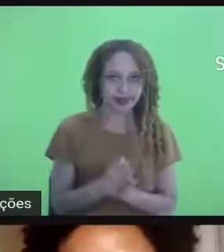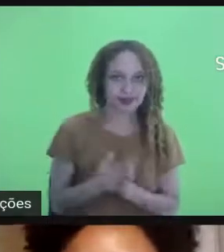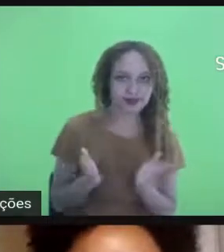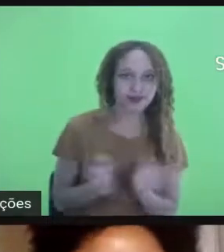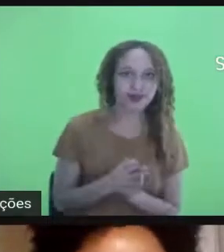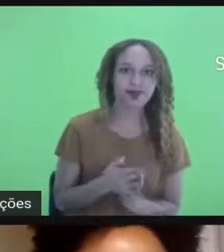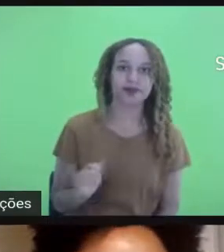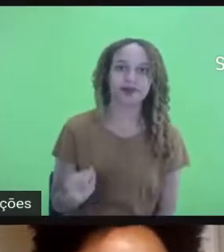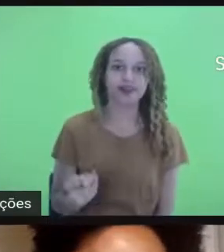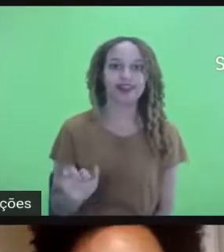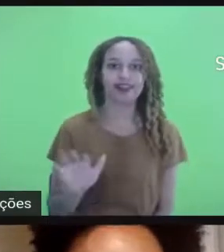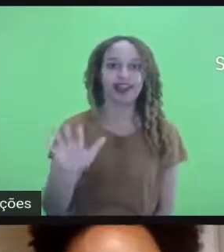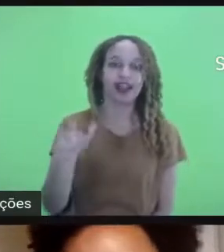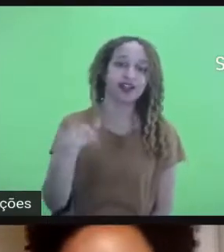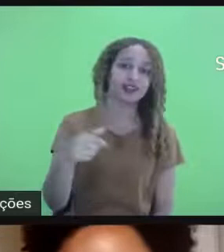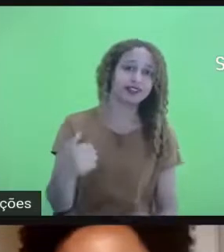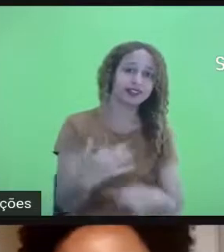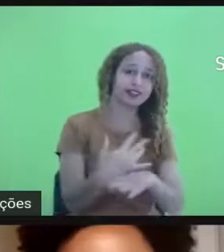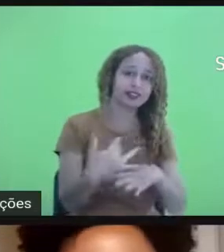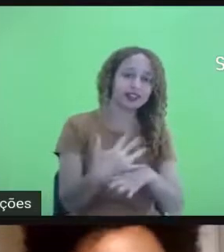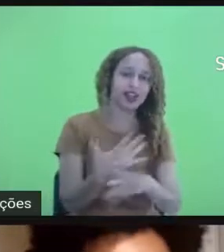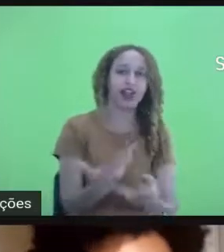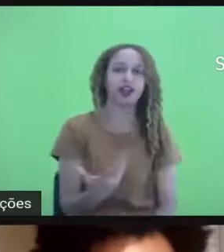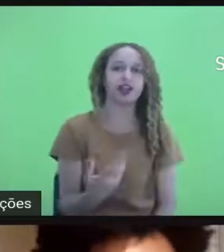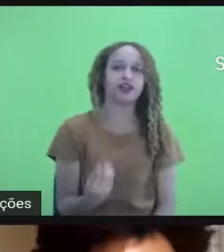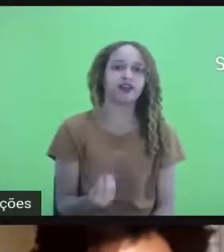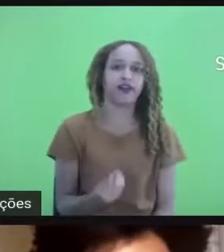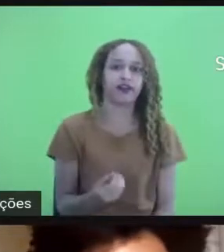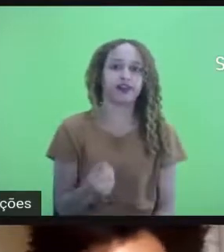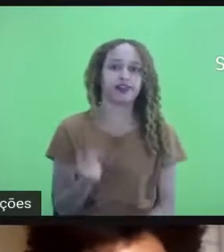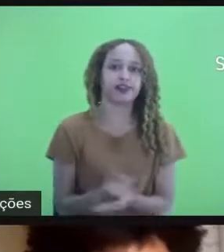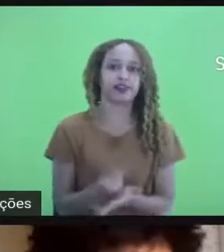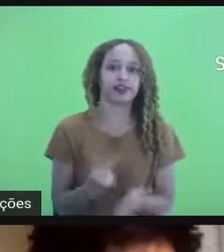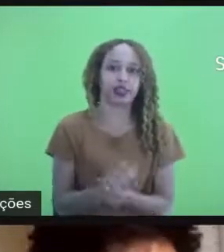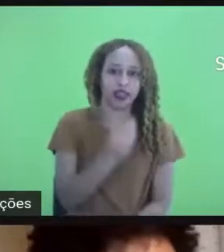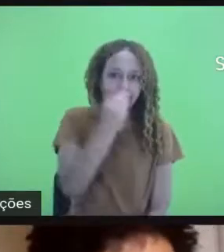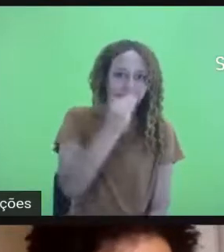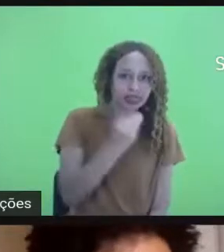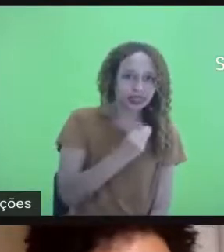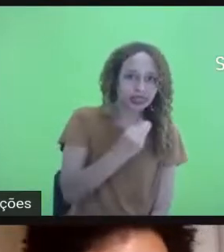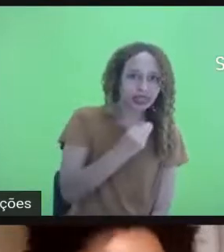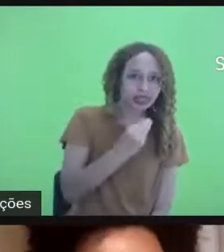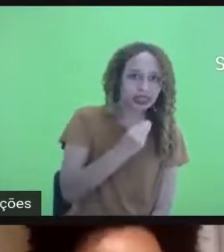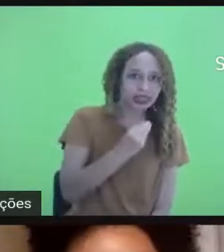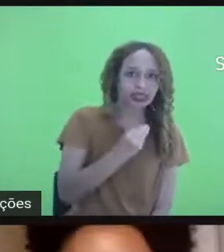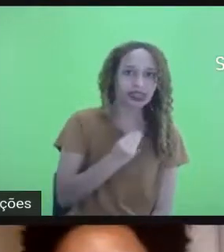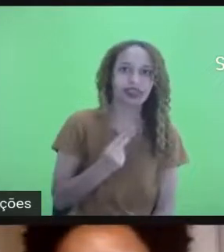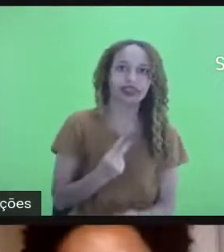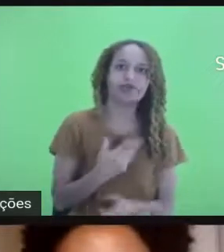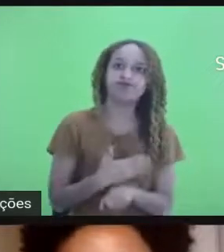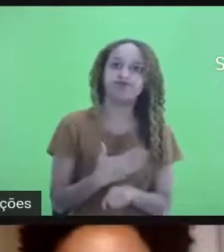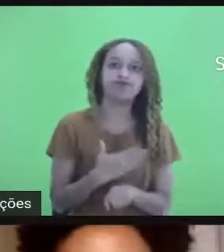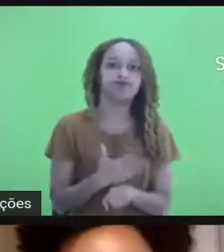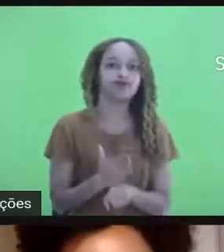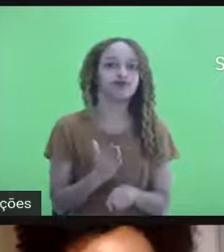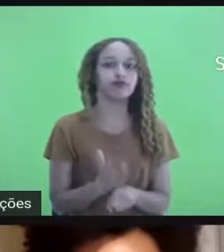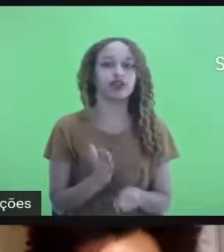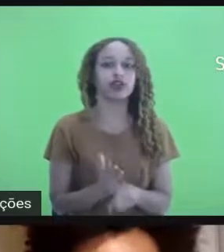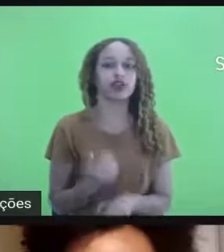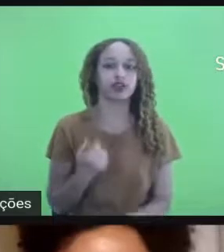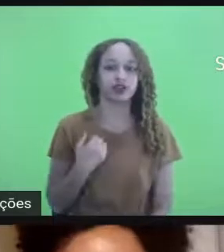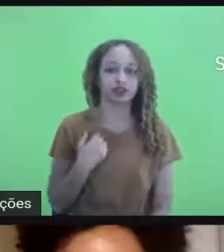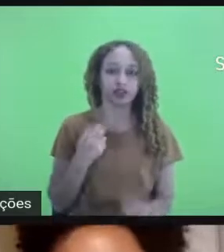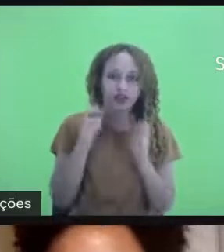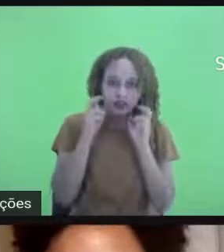cidade, tenta nos excluir o tempo todo. Então, eu estava vendo, né, acompanhando aqui